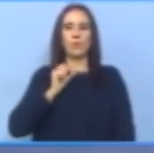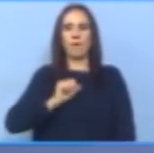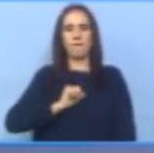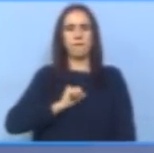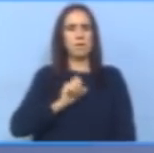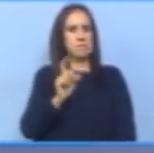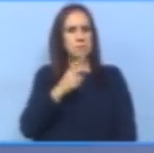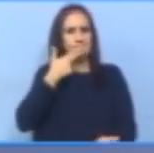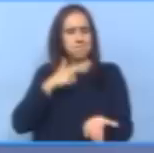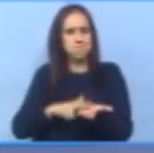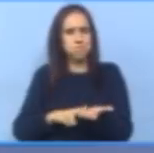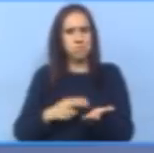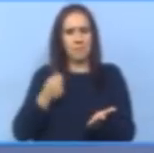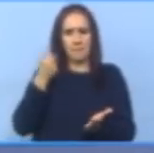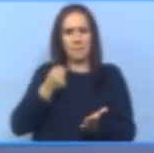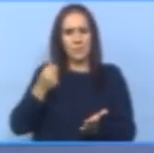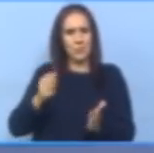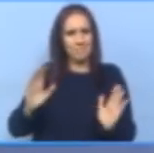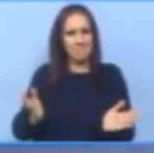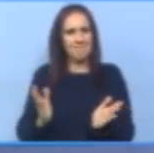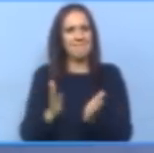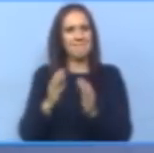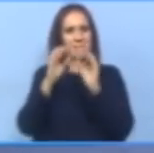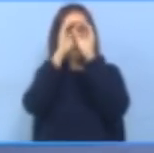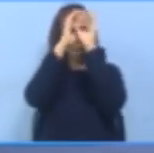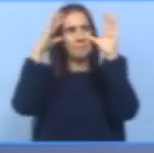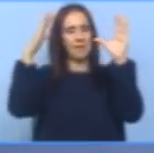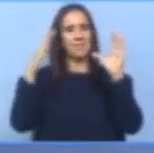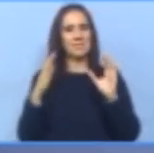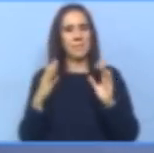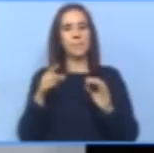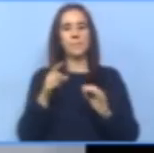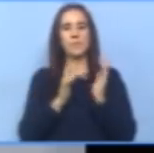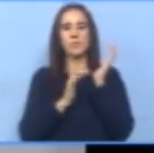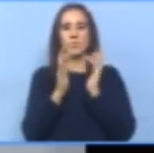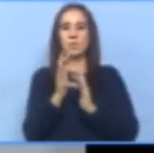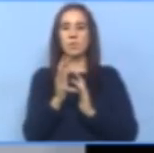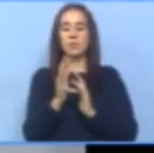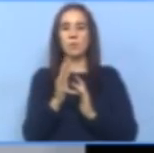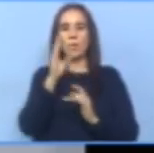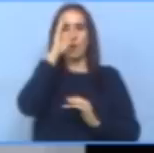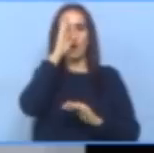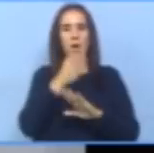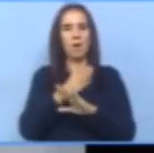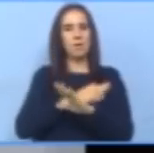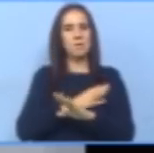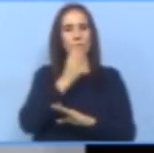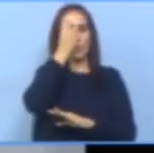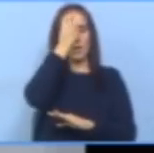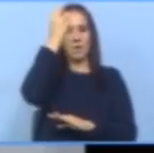aqui é o verdadeiro pastor. Esta é a imagem concreta. E Jesus Cristo começa por ser, antes de mais, rei